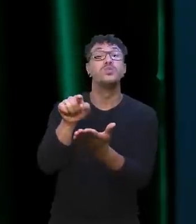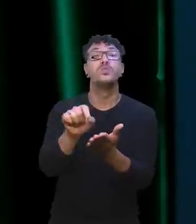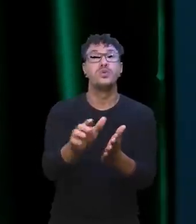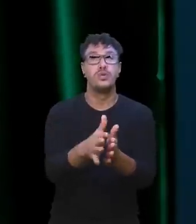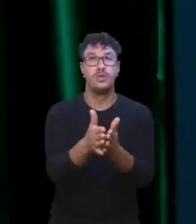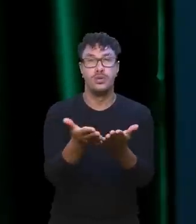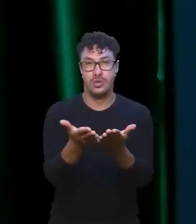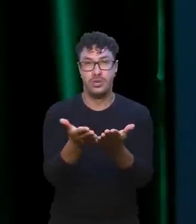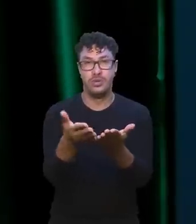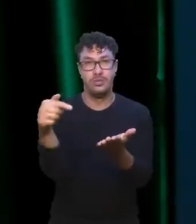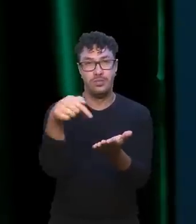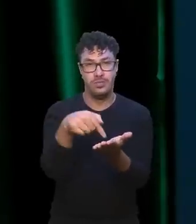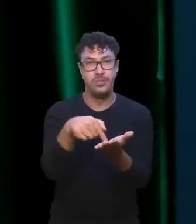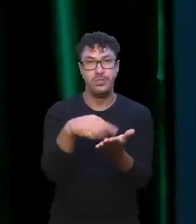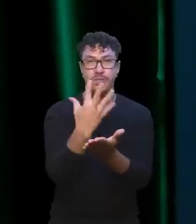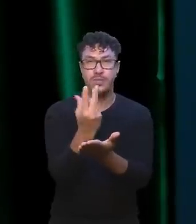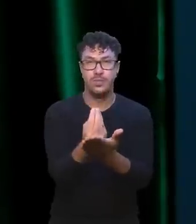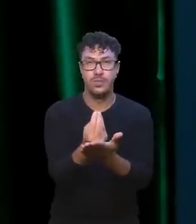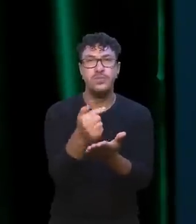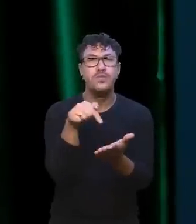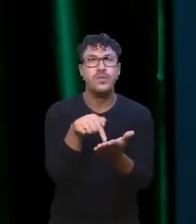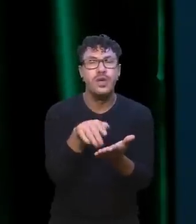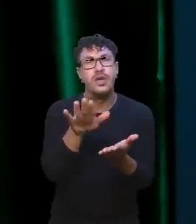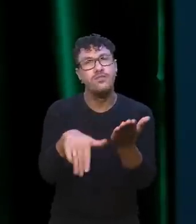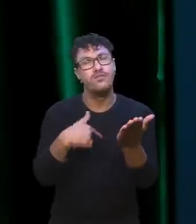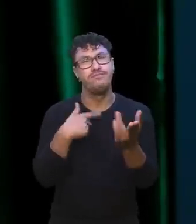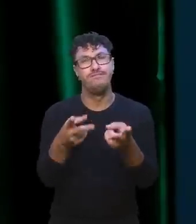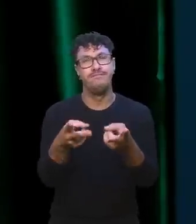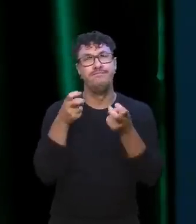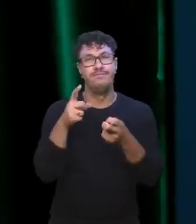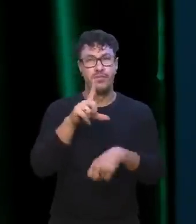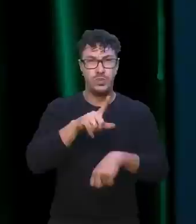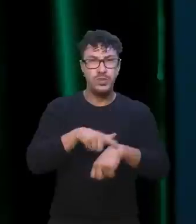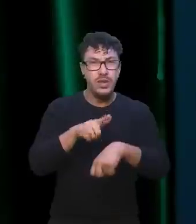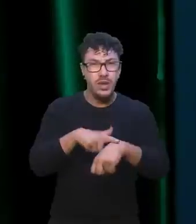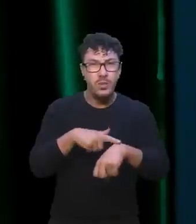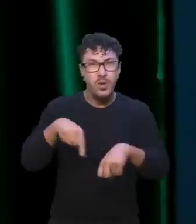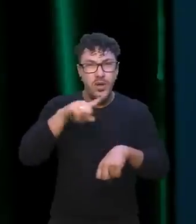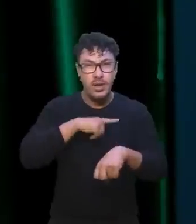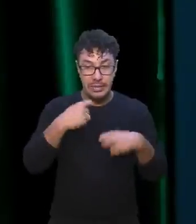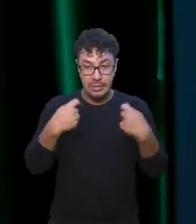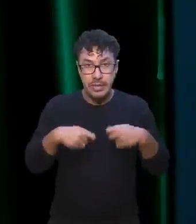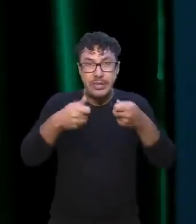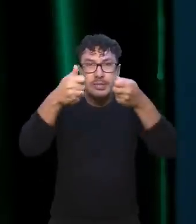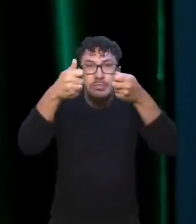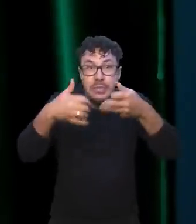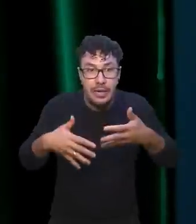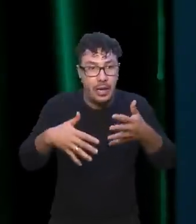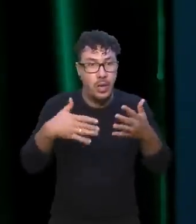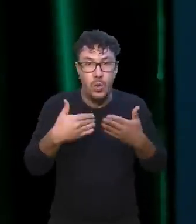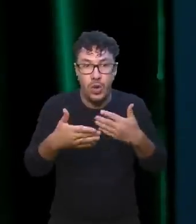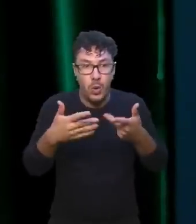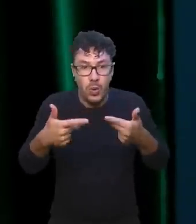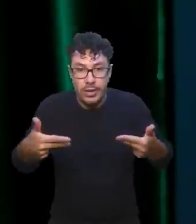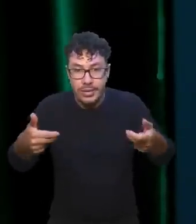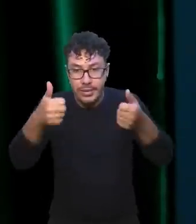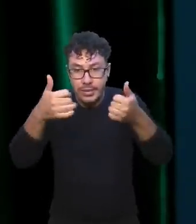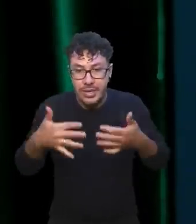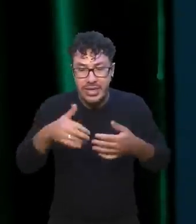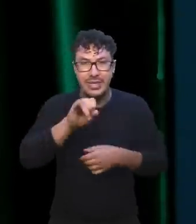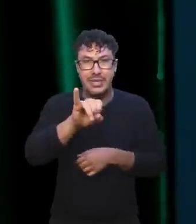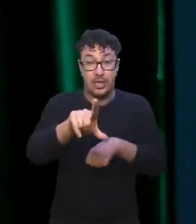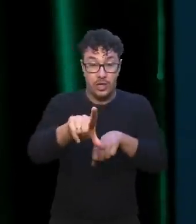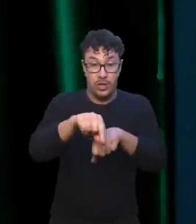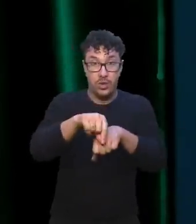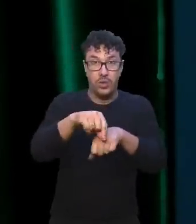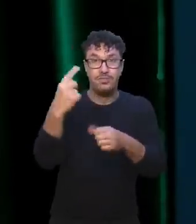Evangelho. Porque muitas vezes notamos que nesses tempos de definições, uma escolha errada